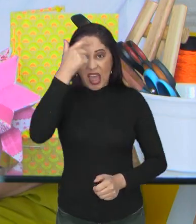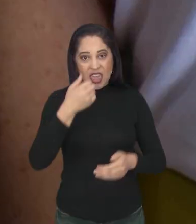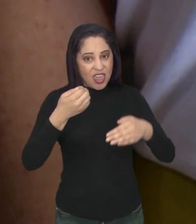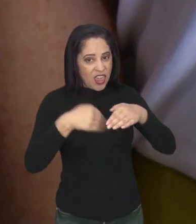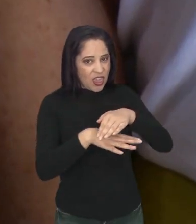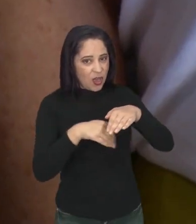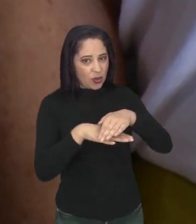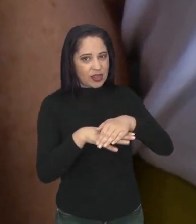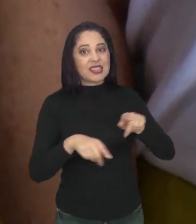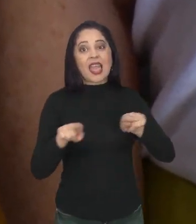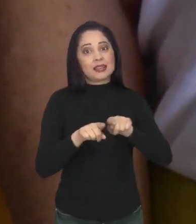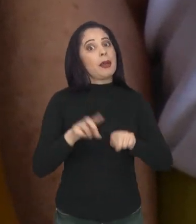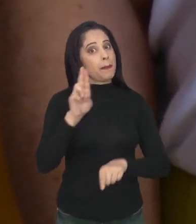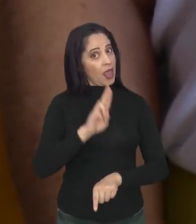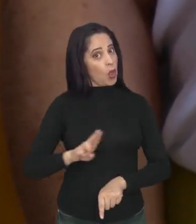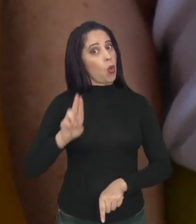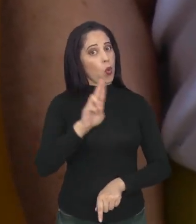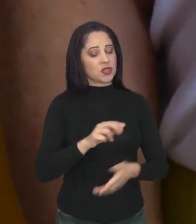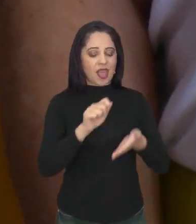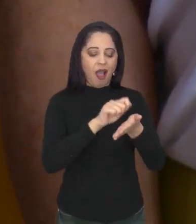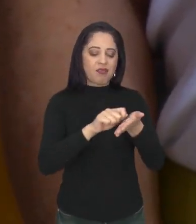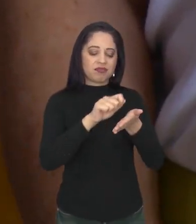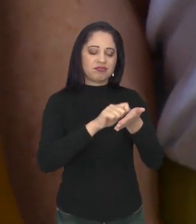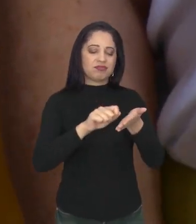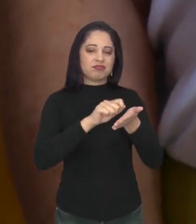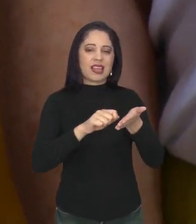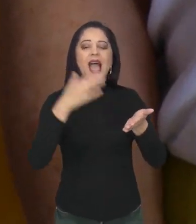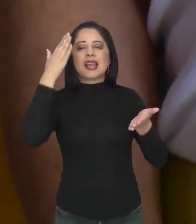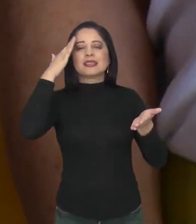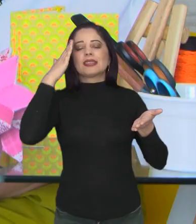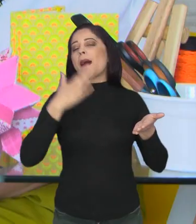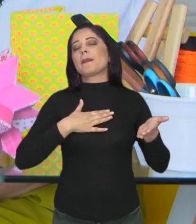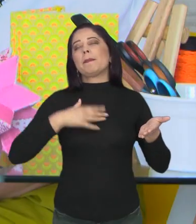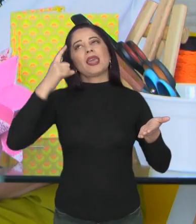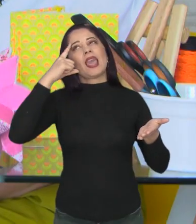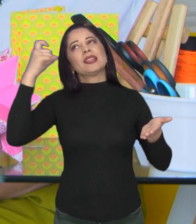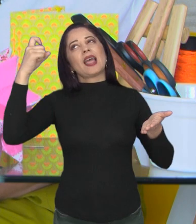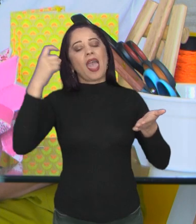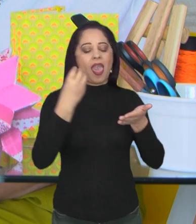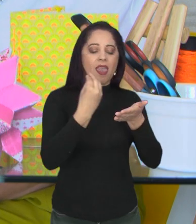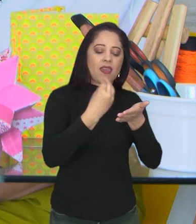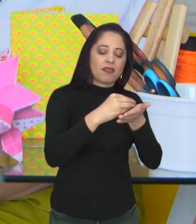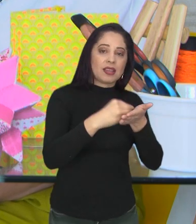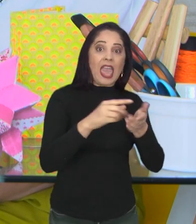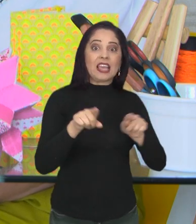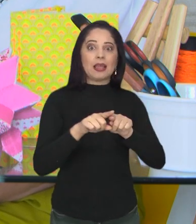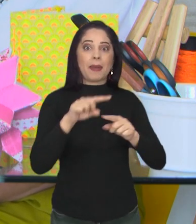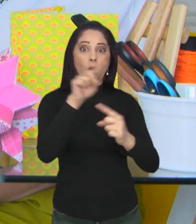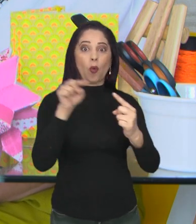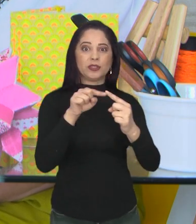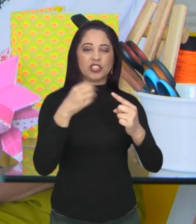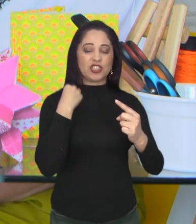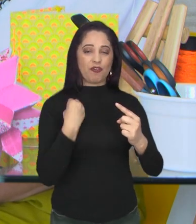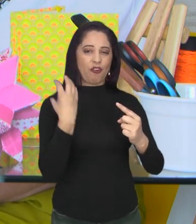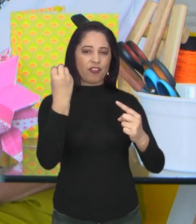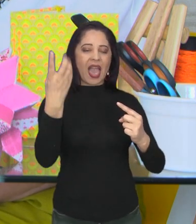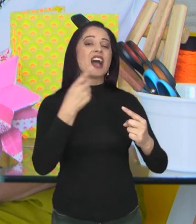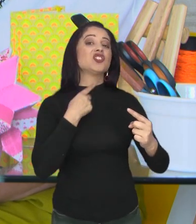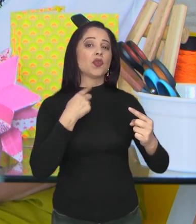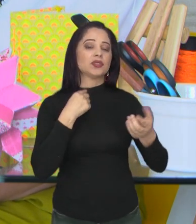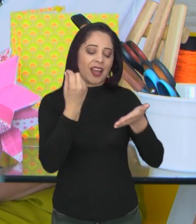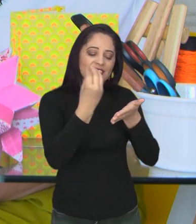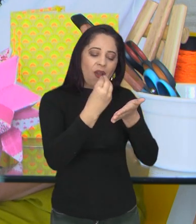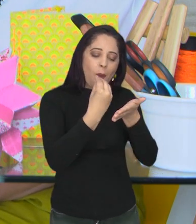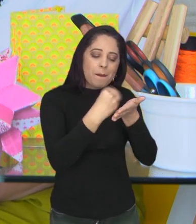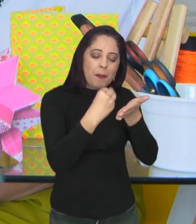vou guardar e não só aguardar eu vou utilizar viu para colocar aí as novas metas de viagem e os